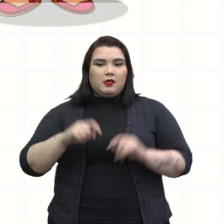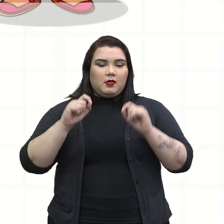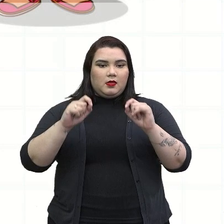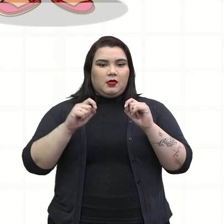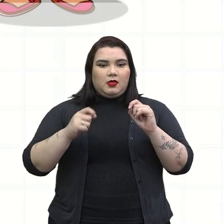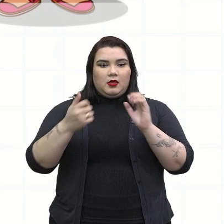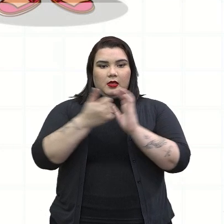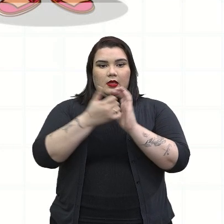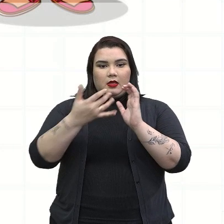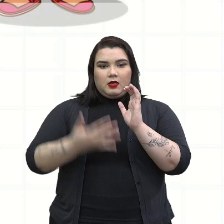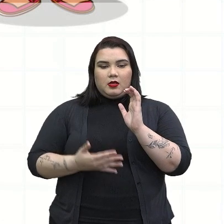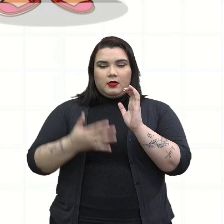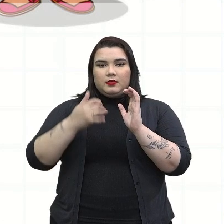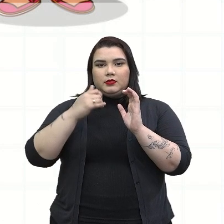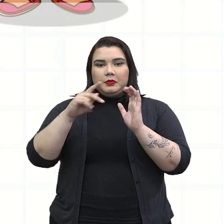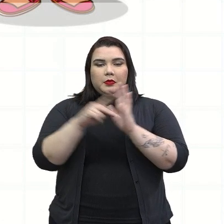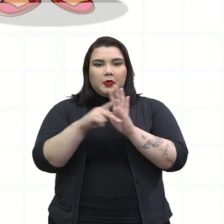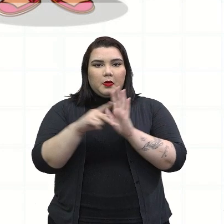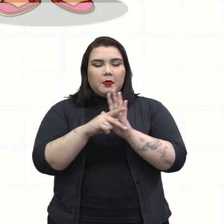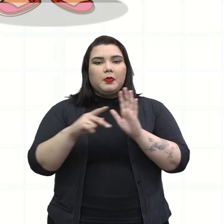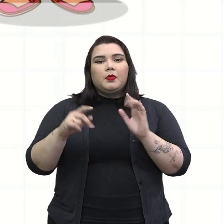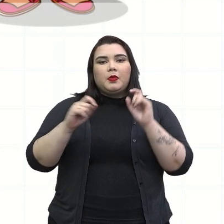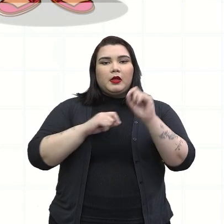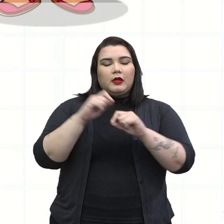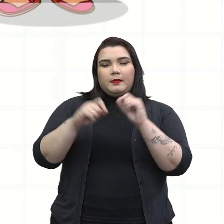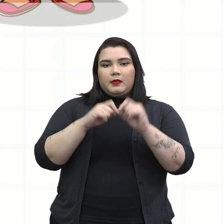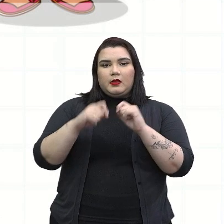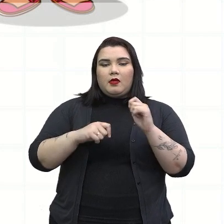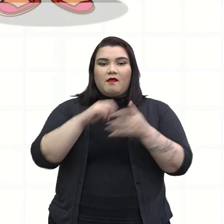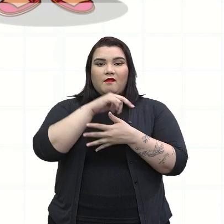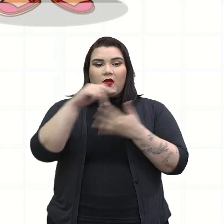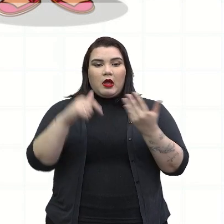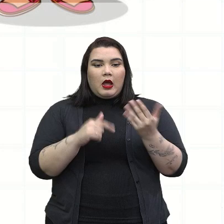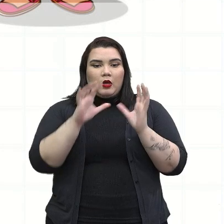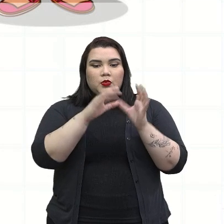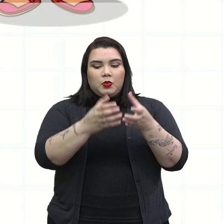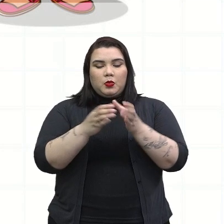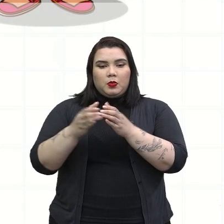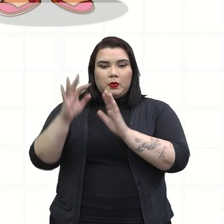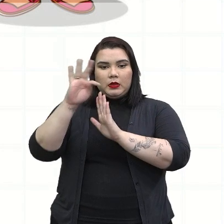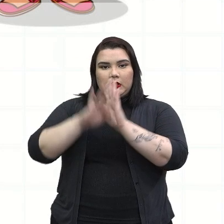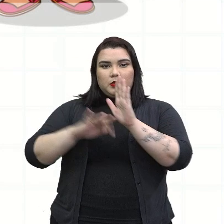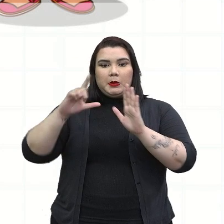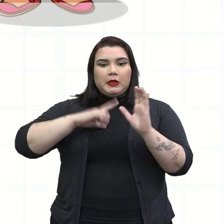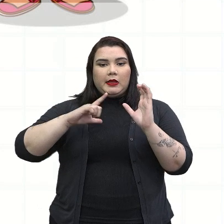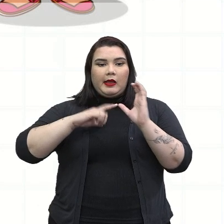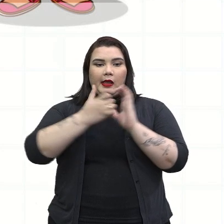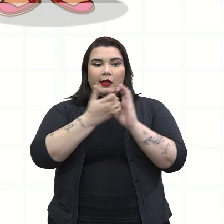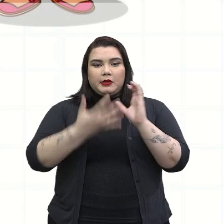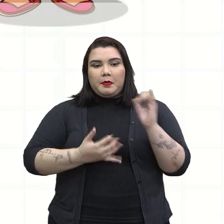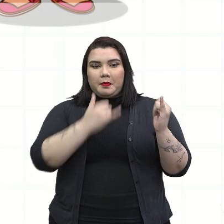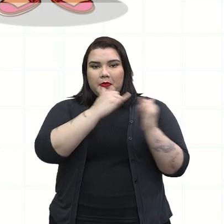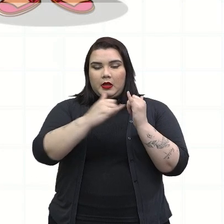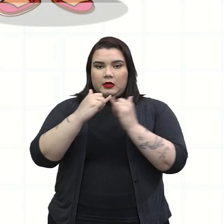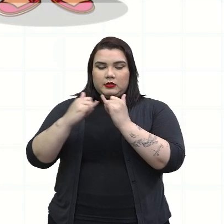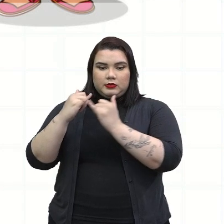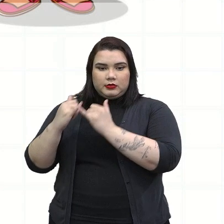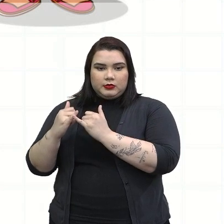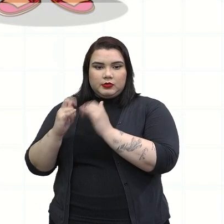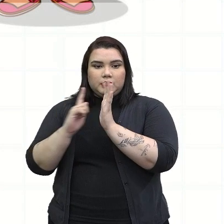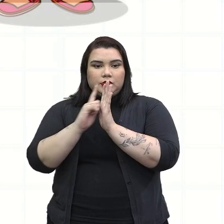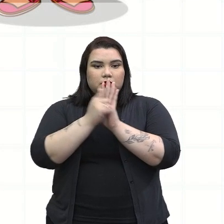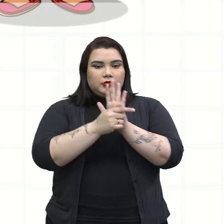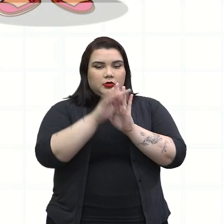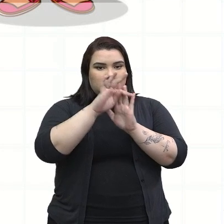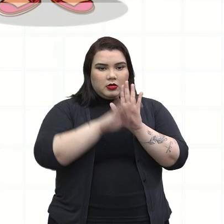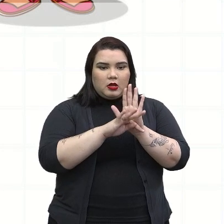de textos que compartilham características semelhantes. Os gêneros textuais,